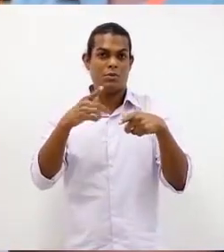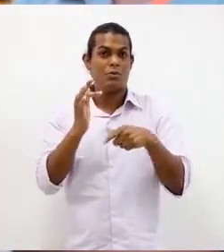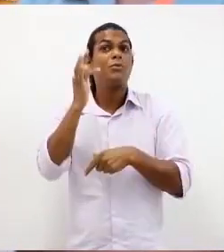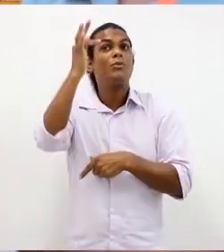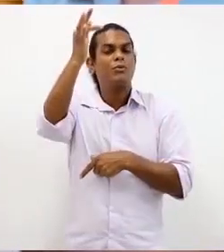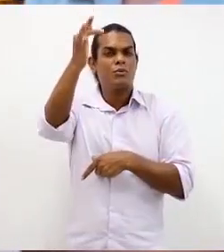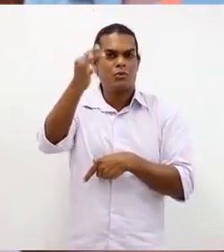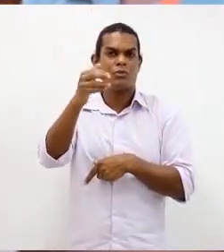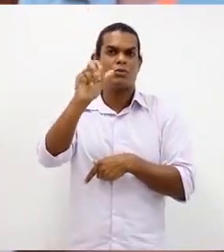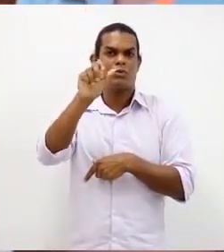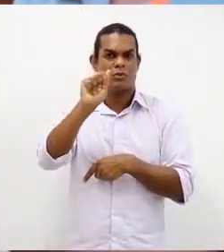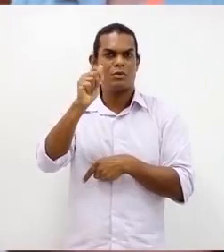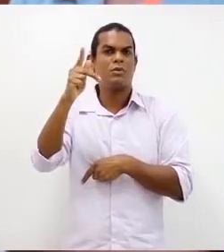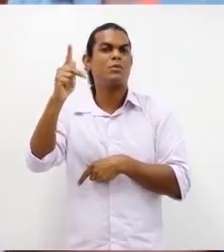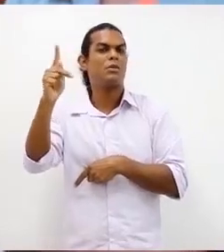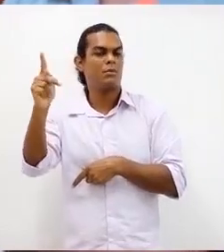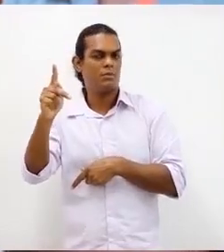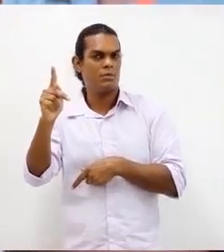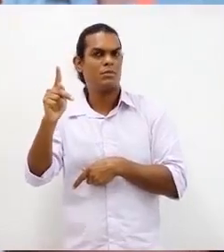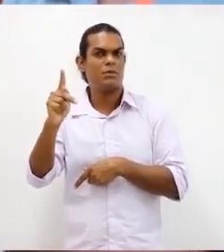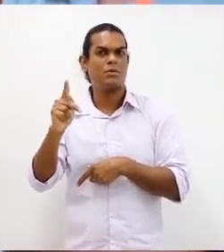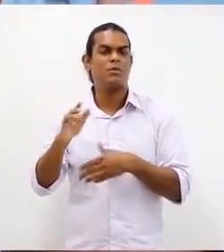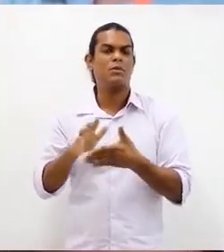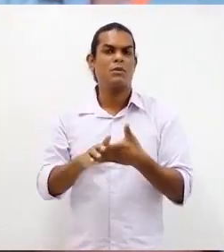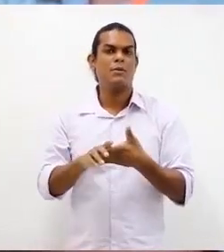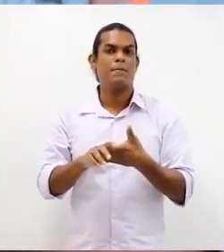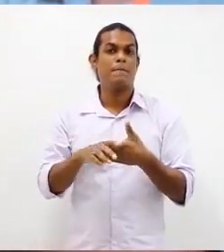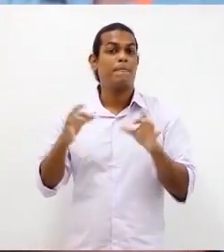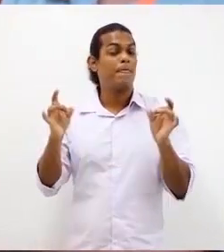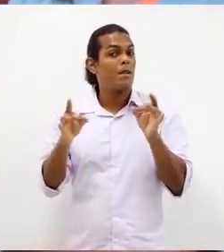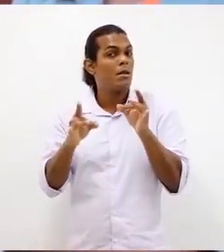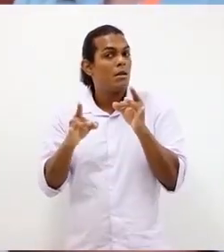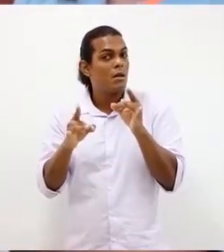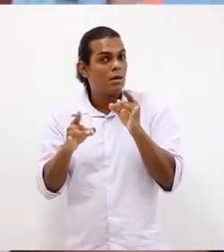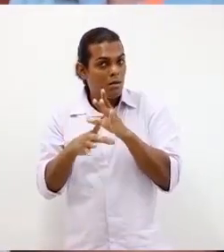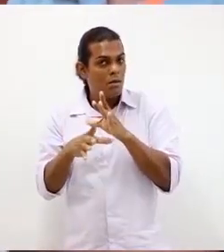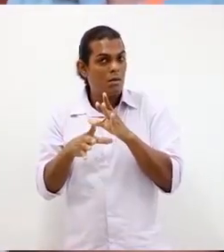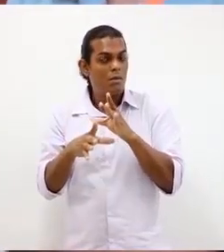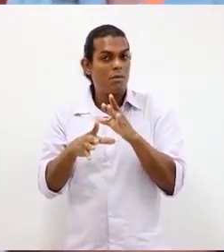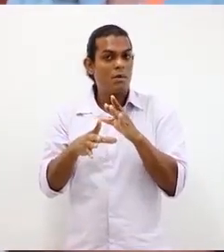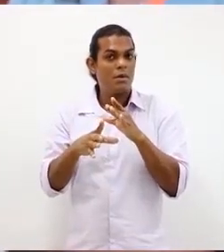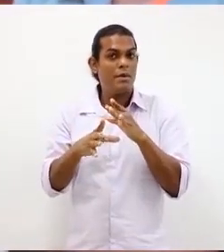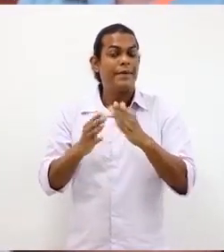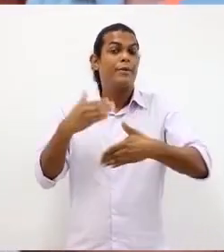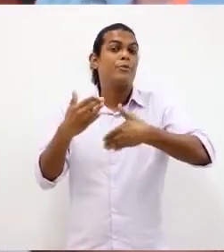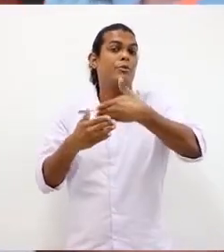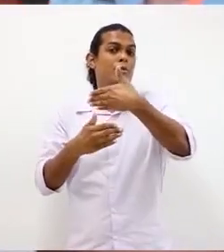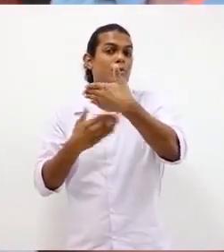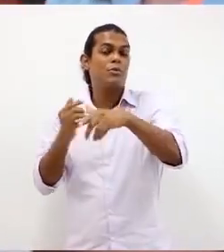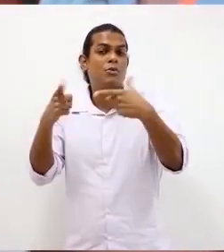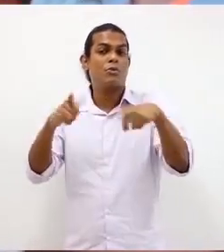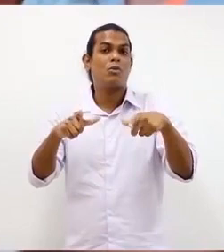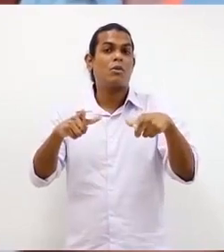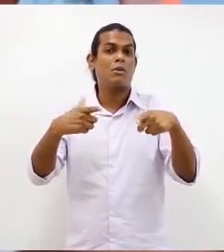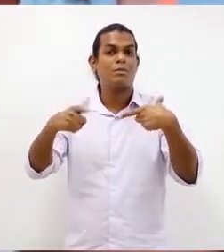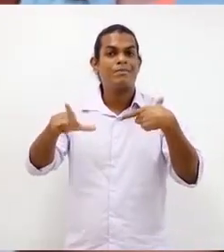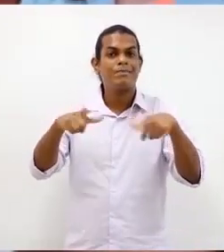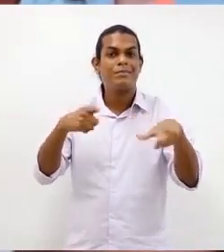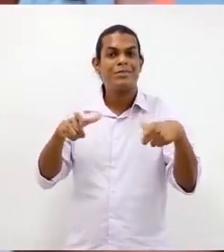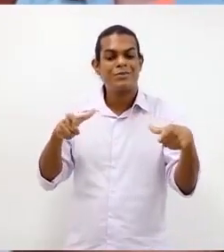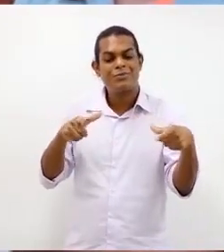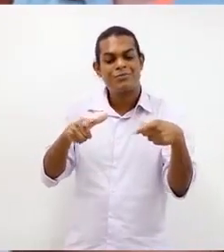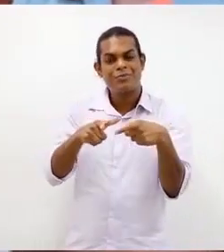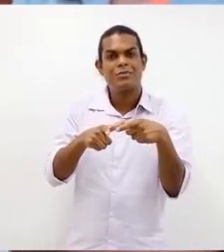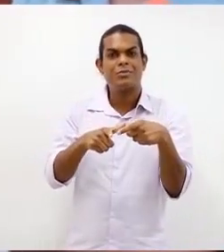esse fornecimento a partir do momento que as condições que estabelecem essa insalubridade sejam eliminadas ou sejam reduzidas abaixo